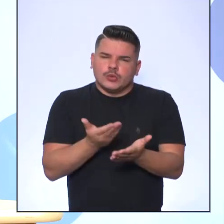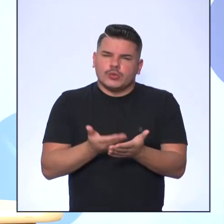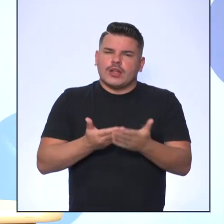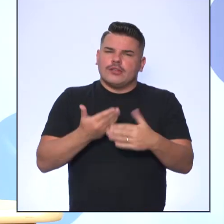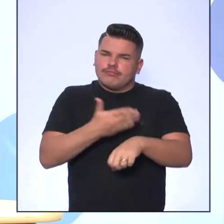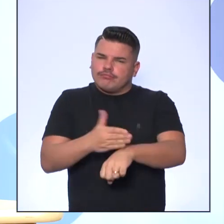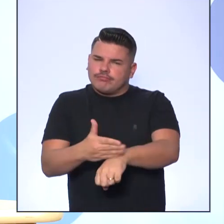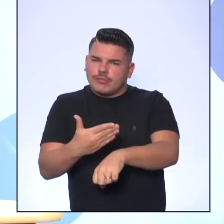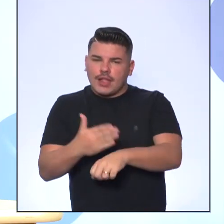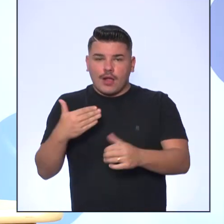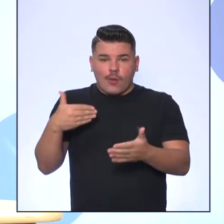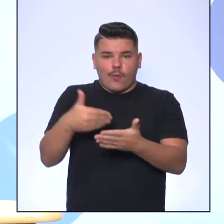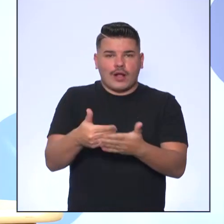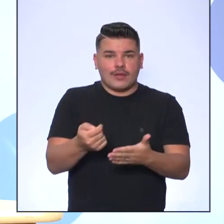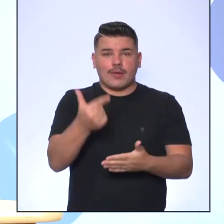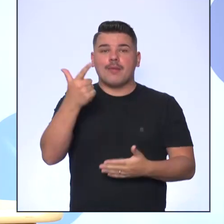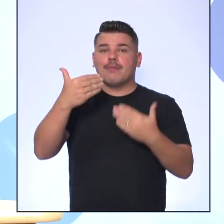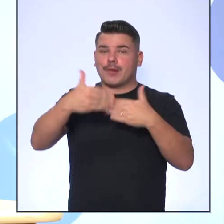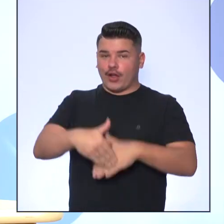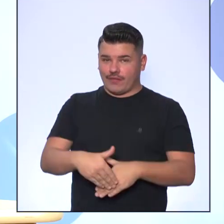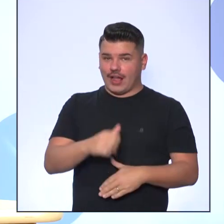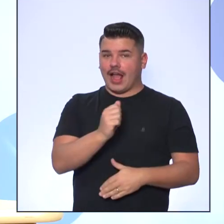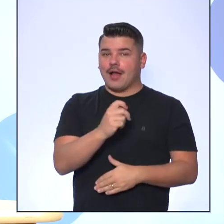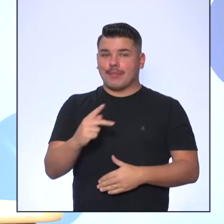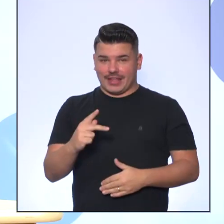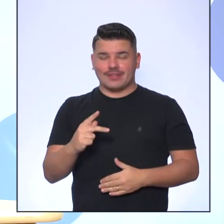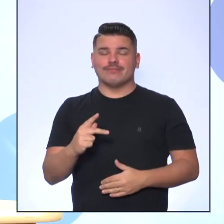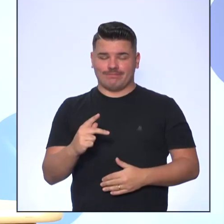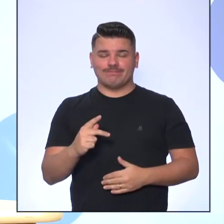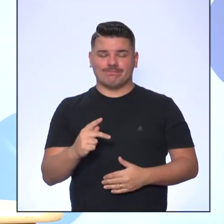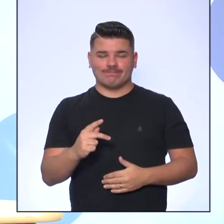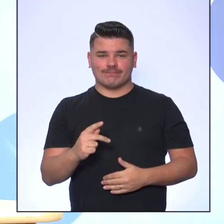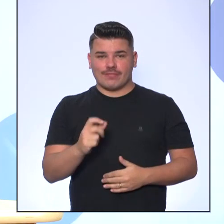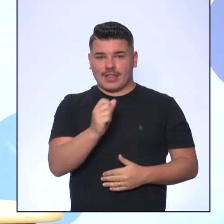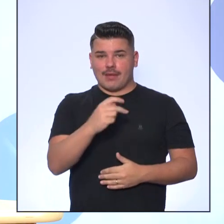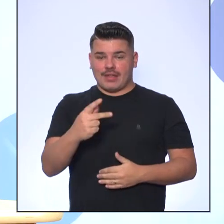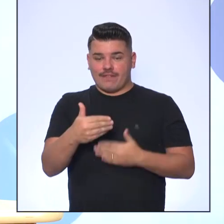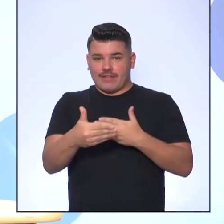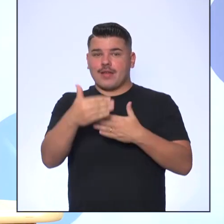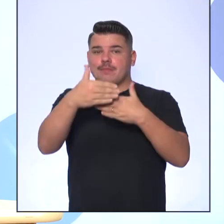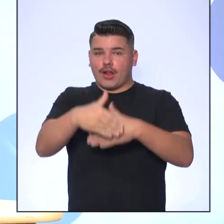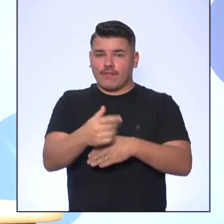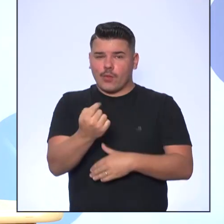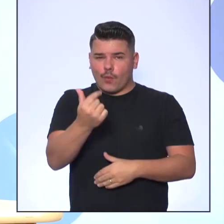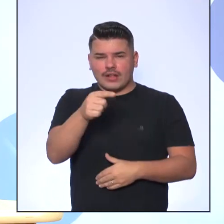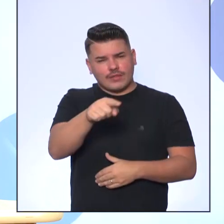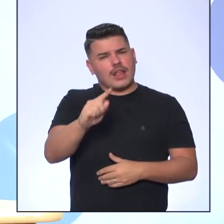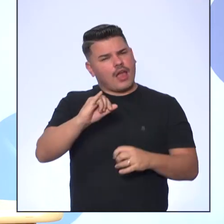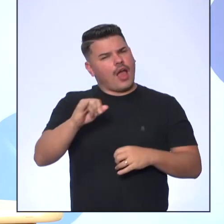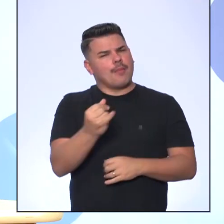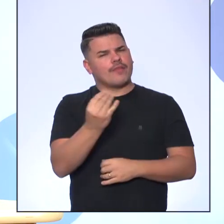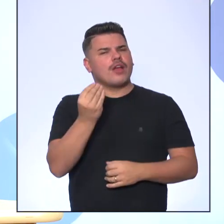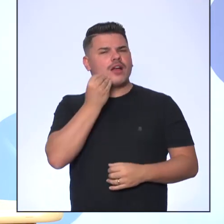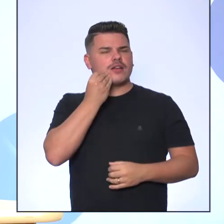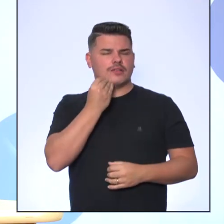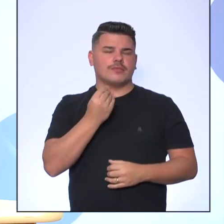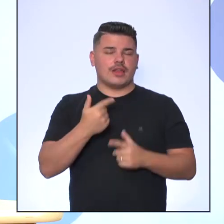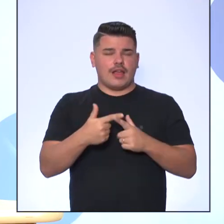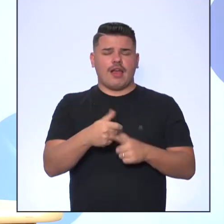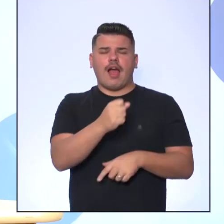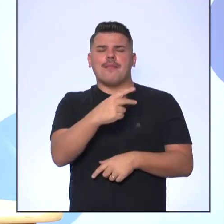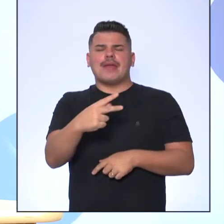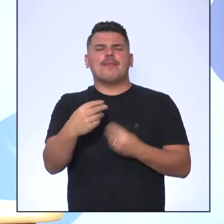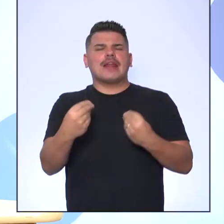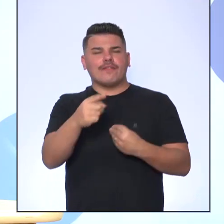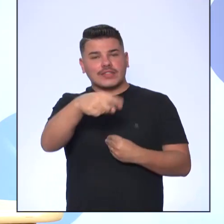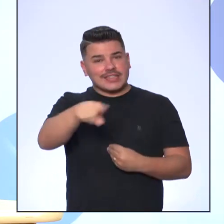quase próximos de uma AP aí, né? De uma aplicação de uma AP que vai ser muito útil, né? Na aplicação para saber se vocês